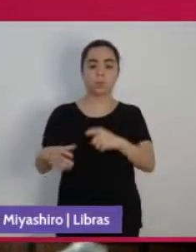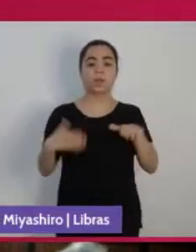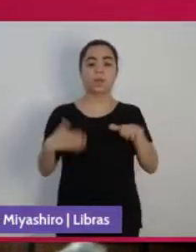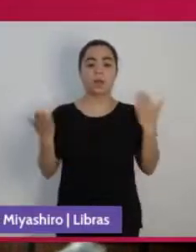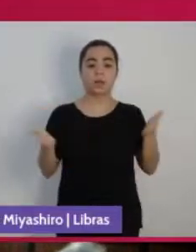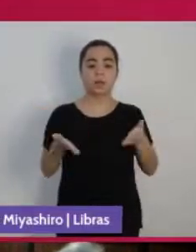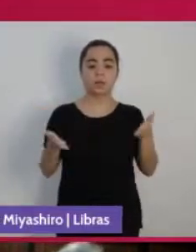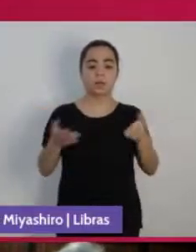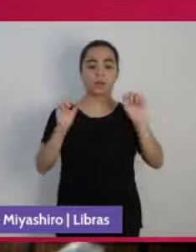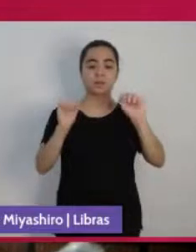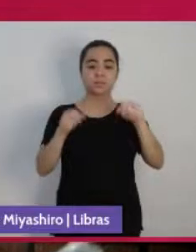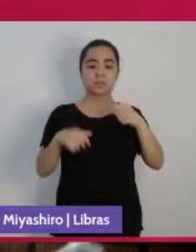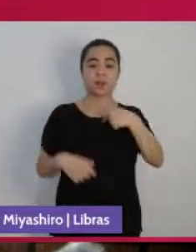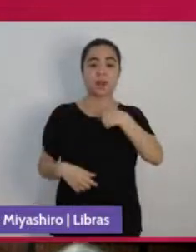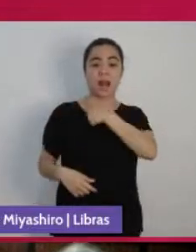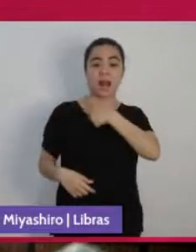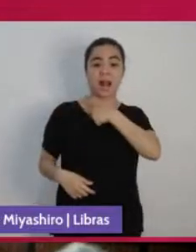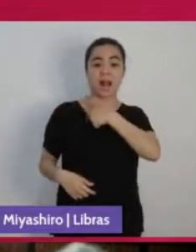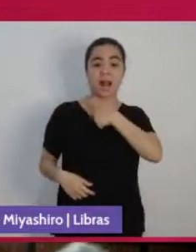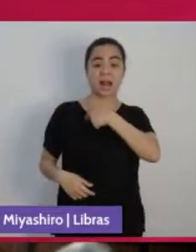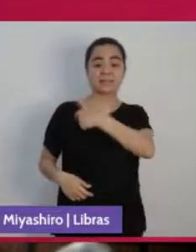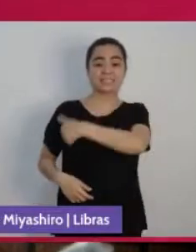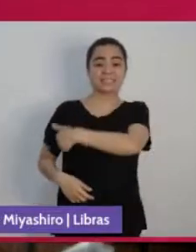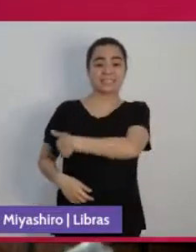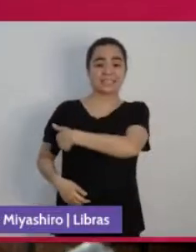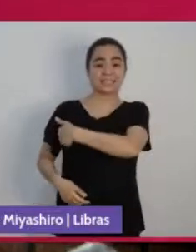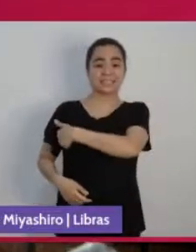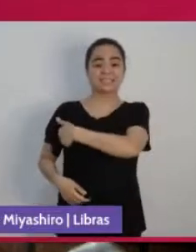olha o danadinho aqui atrás, tá?